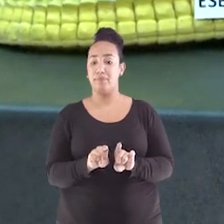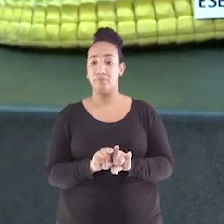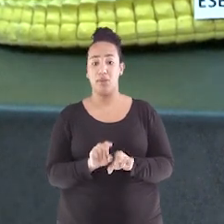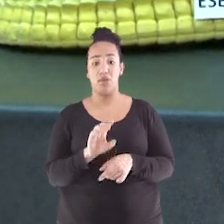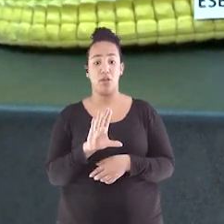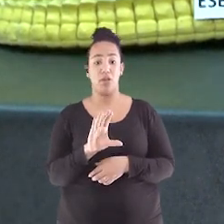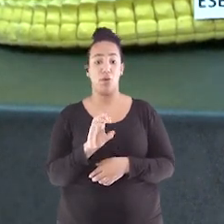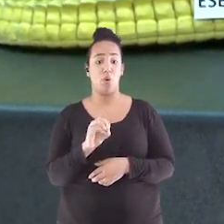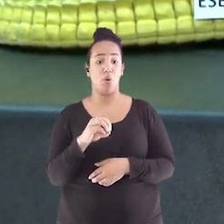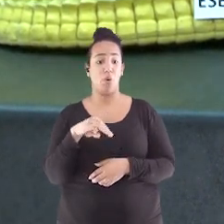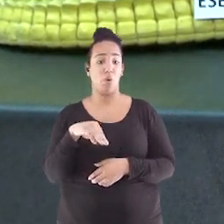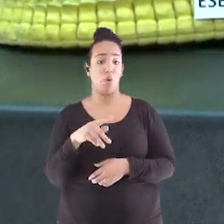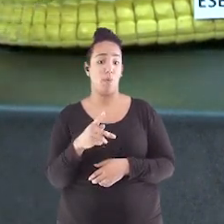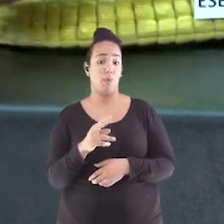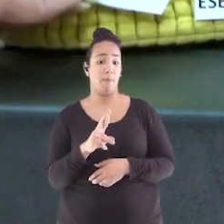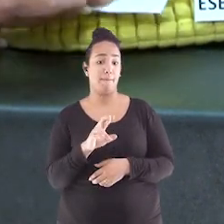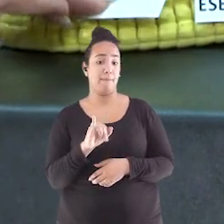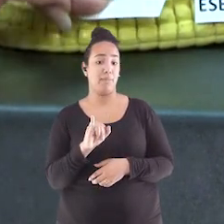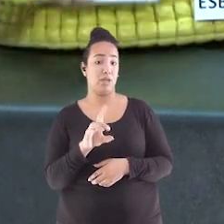comprido,